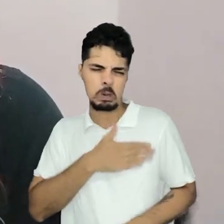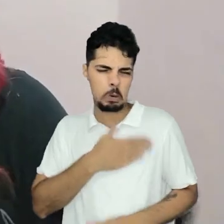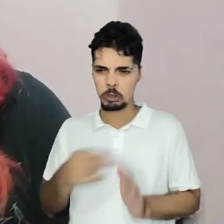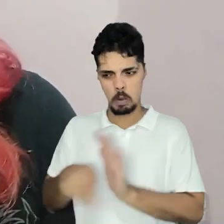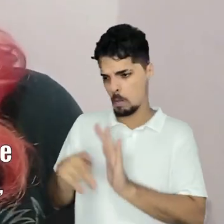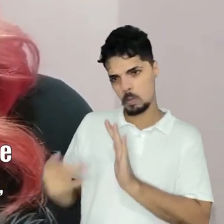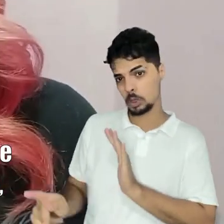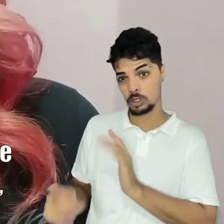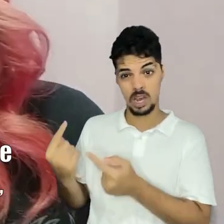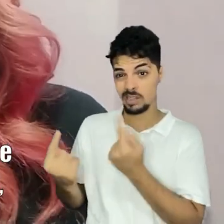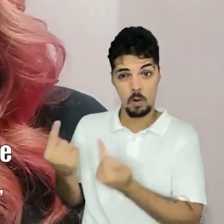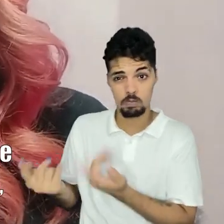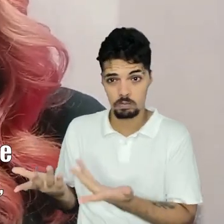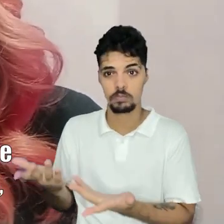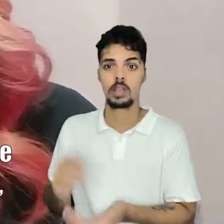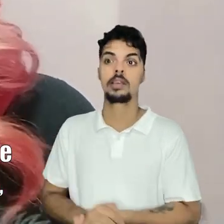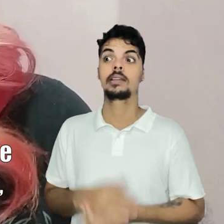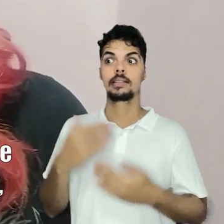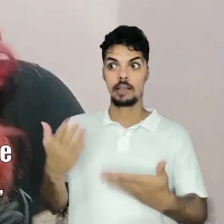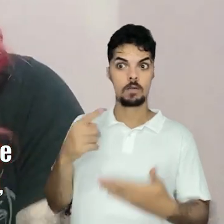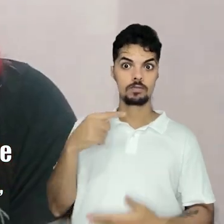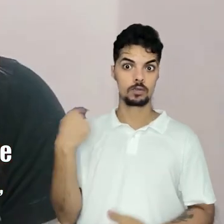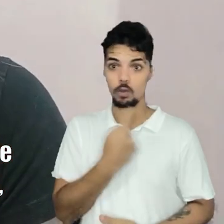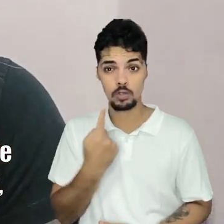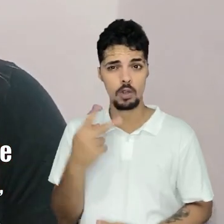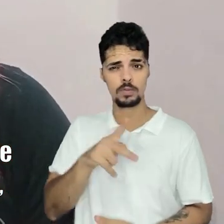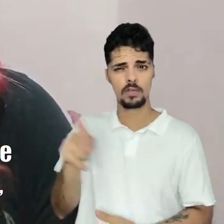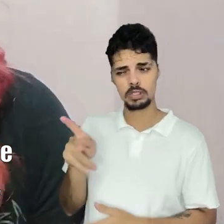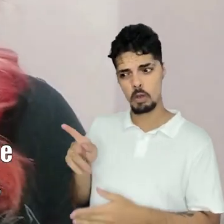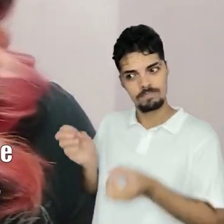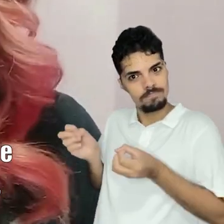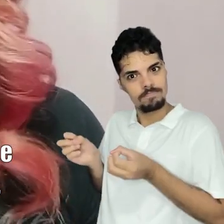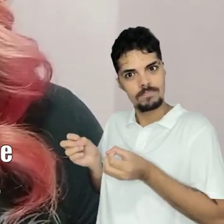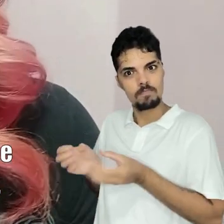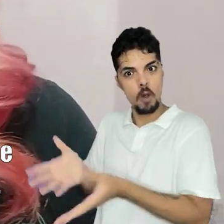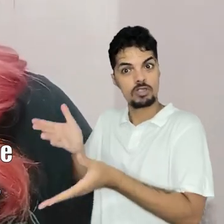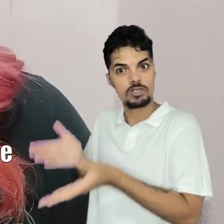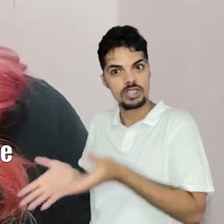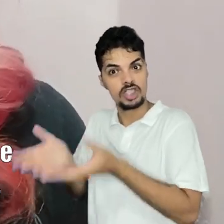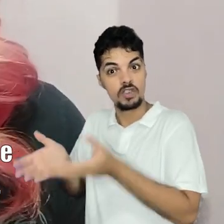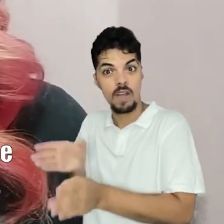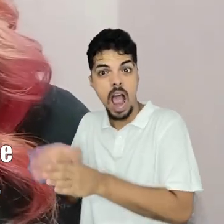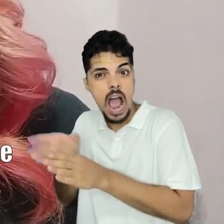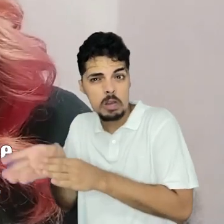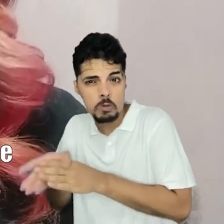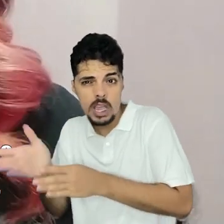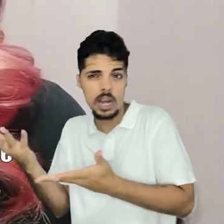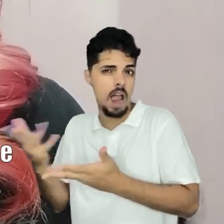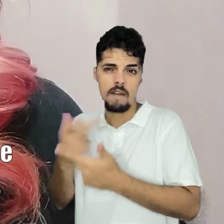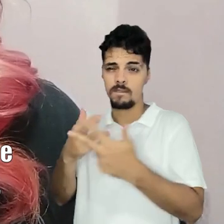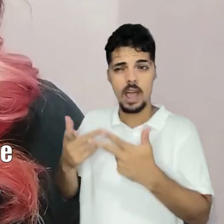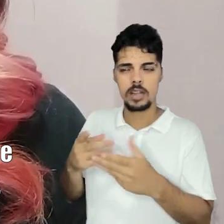consome? Nisso é possível incentivar que ele utilize esse tipo de manifestação, como por exemplo, rimas de rap, de